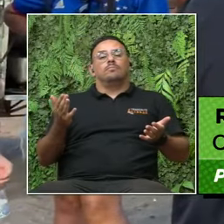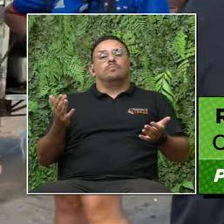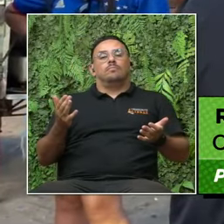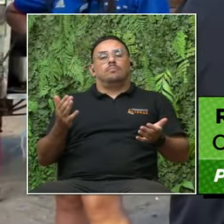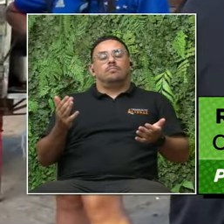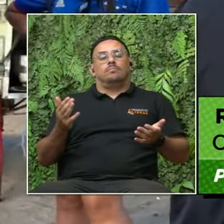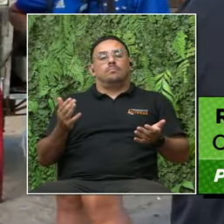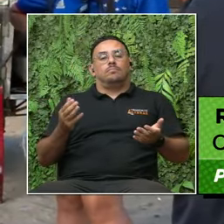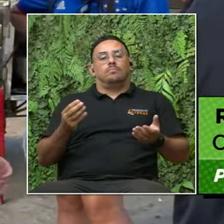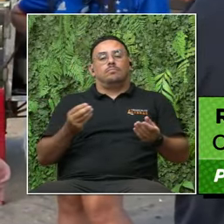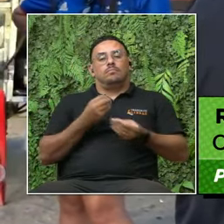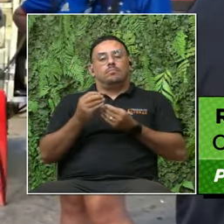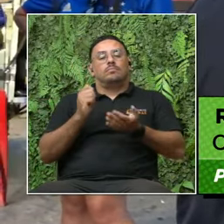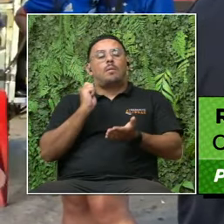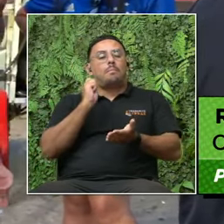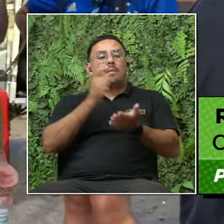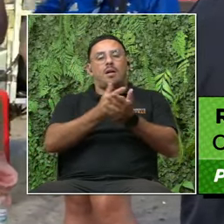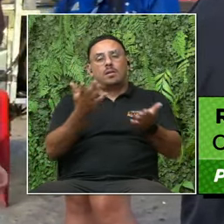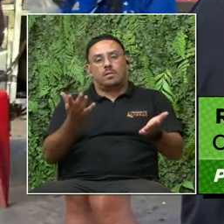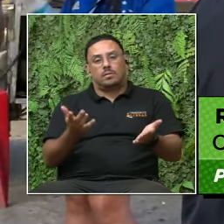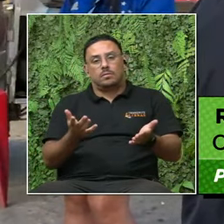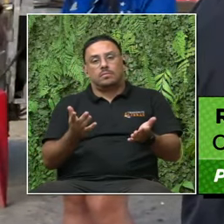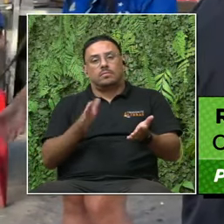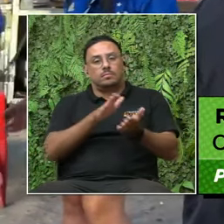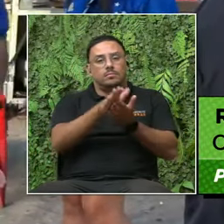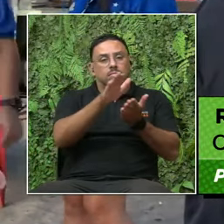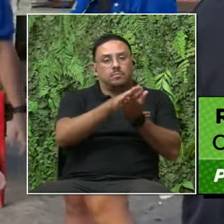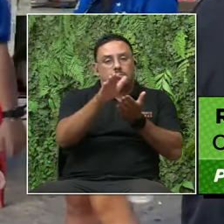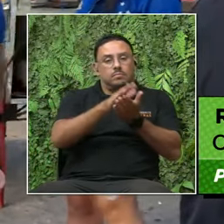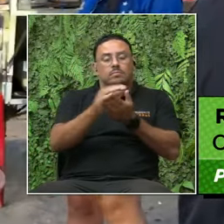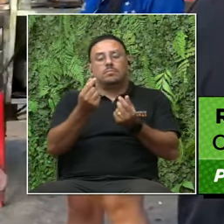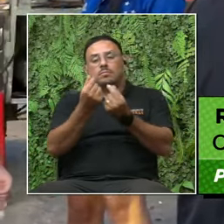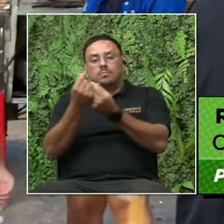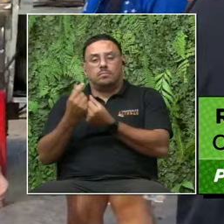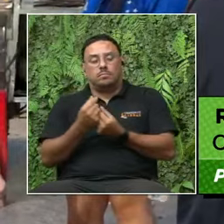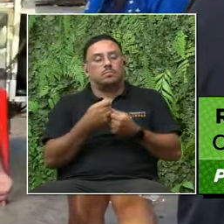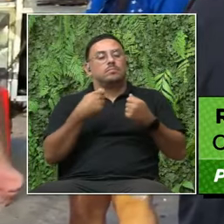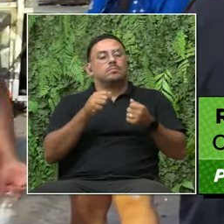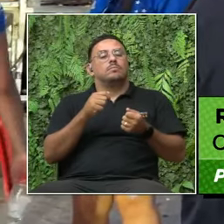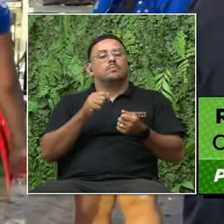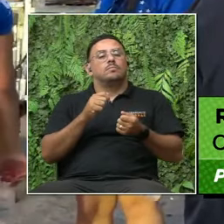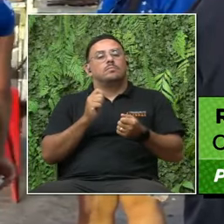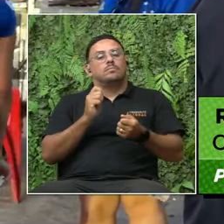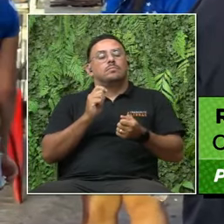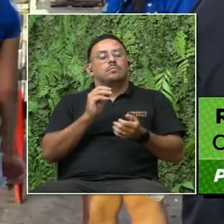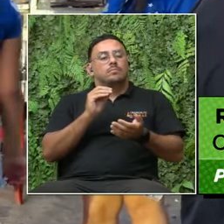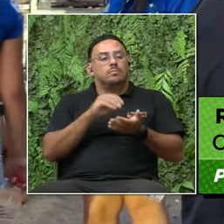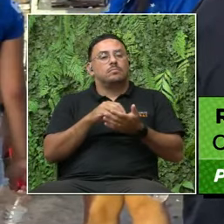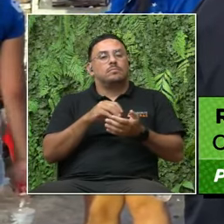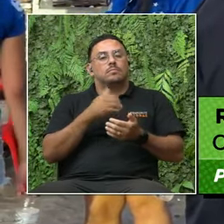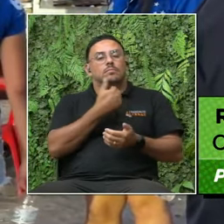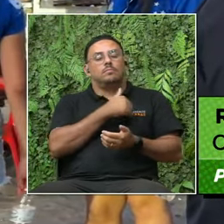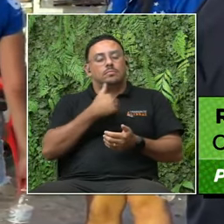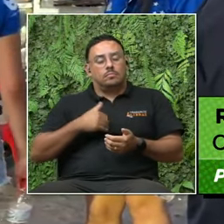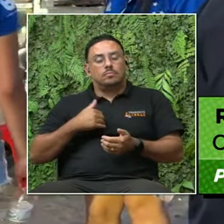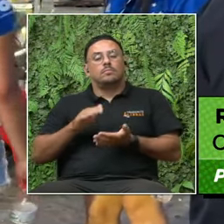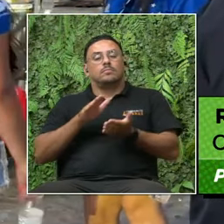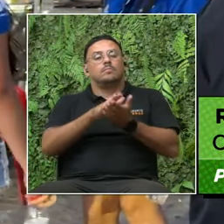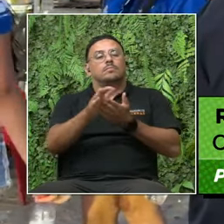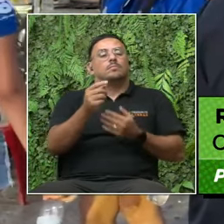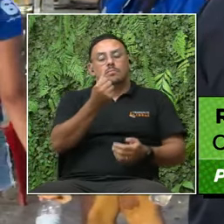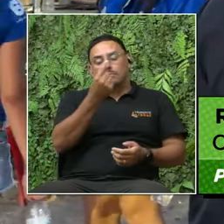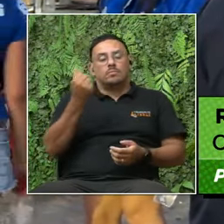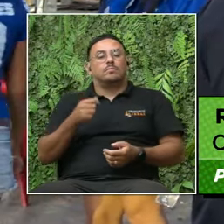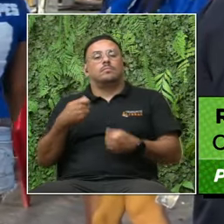bicho contrata cara Oi negócio é gastar dinheiro você tem que pôr dinheiro viu o Atlético o Atlético gastou dinheiro pô e